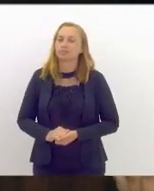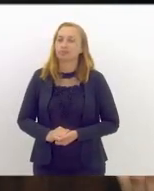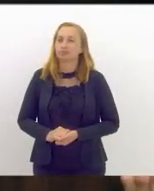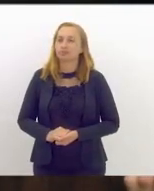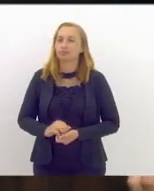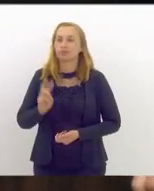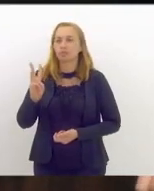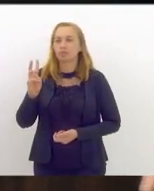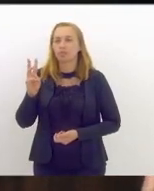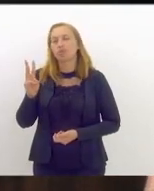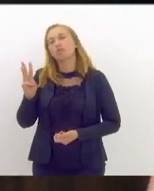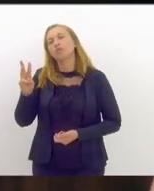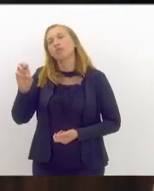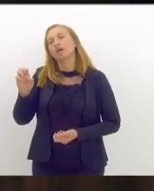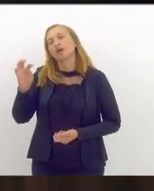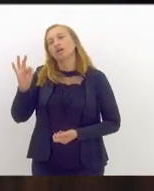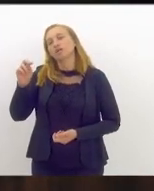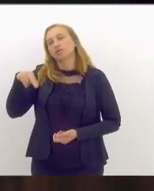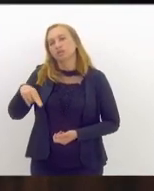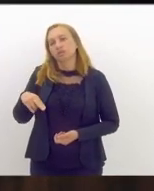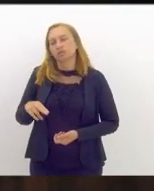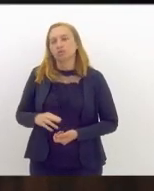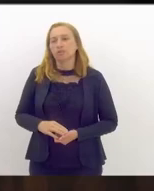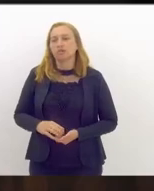Wellington José André Correia